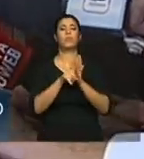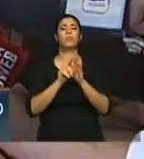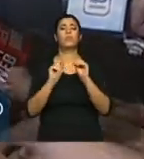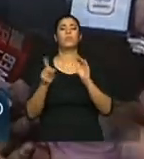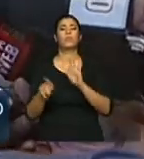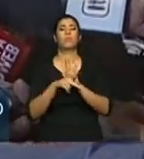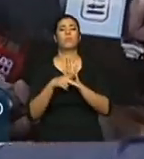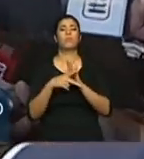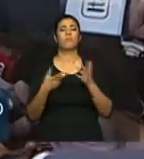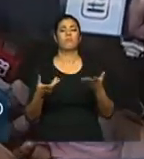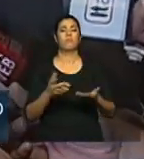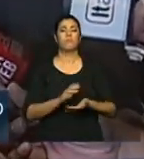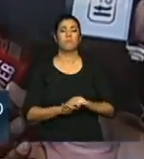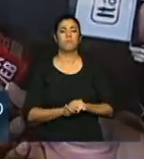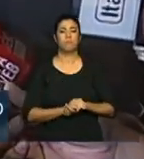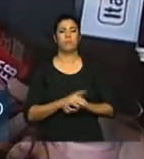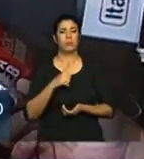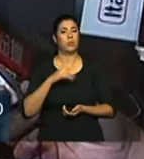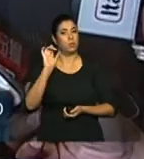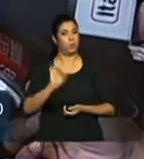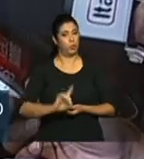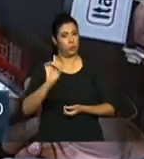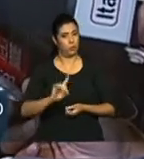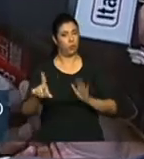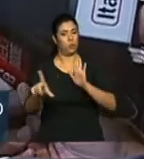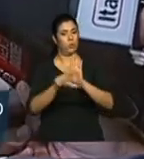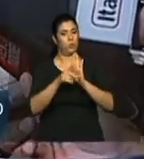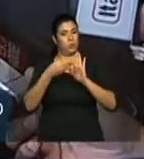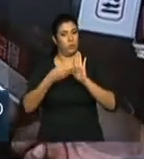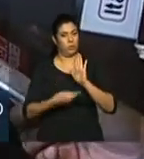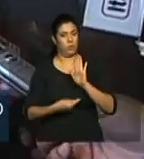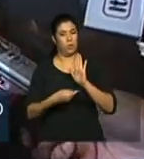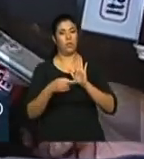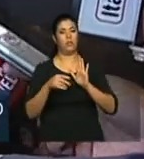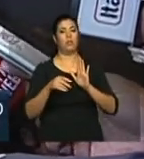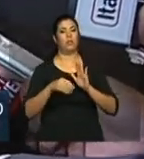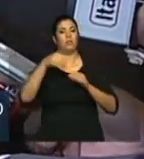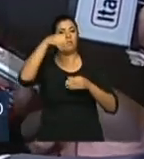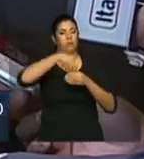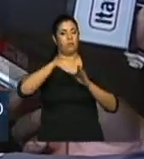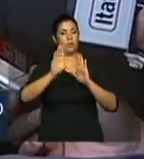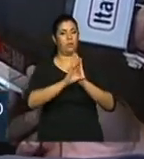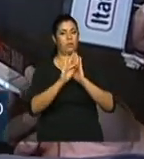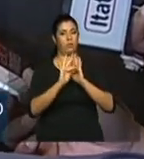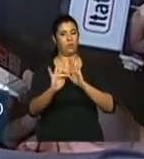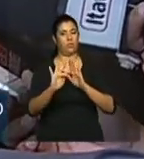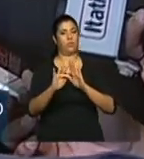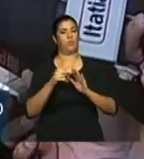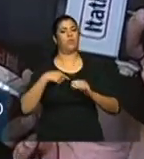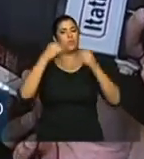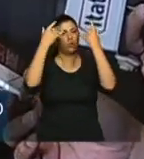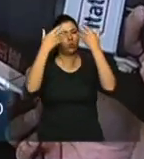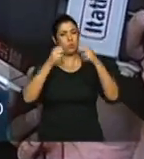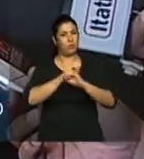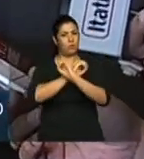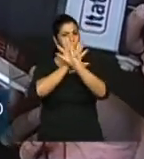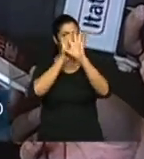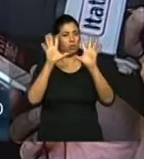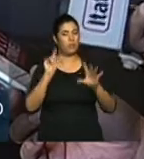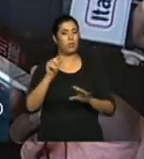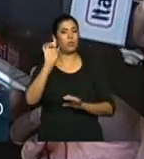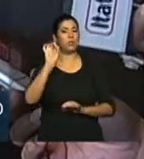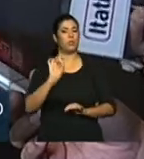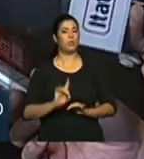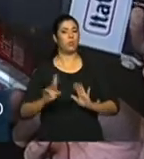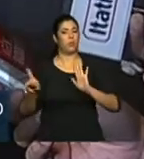afirmar. Exatamente. É um direito legítimo, é um direito constitucional. Eu disse claramente, o direito